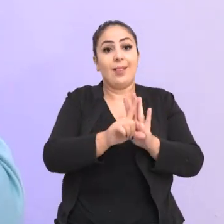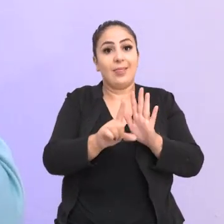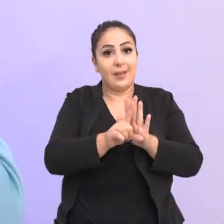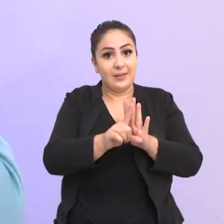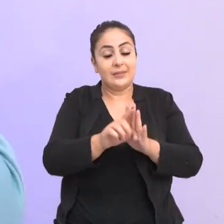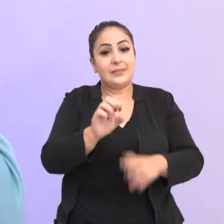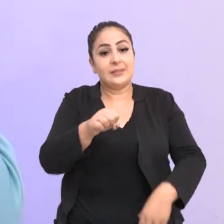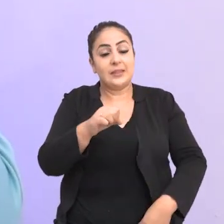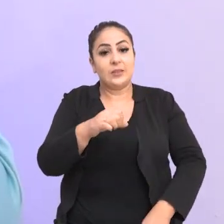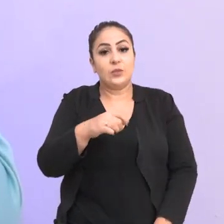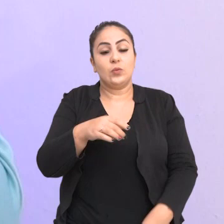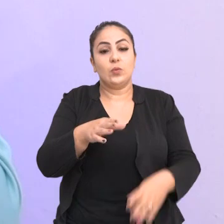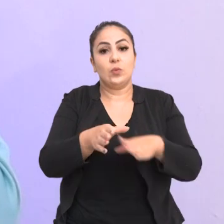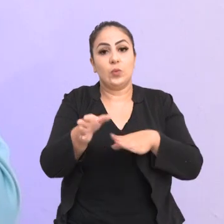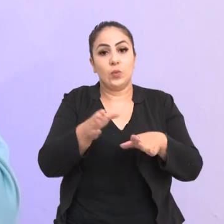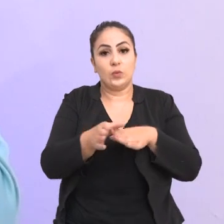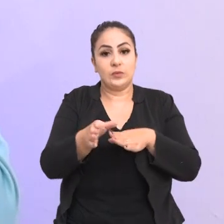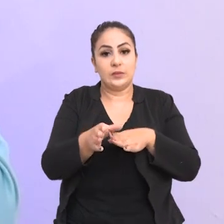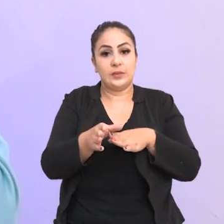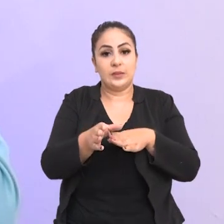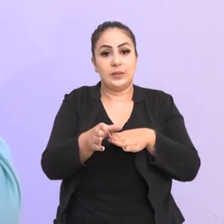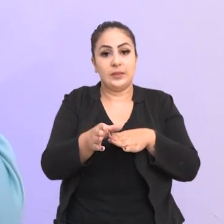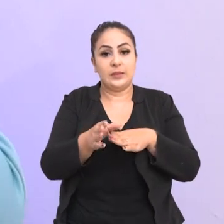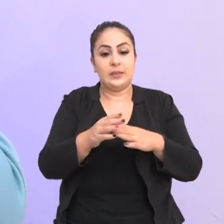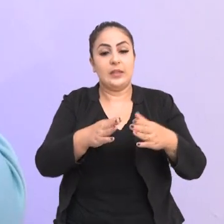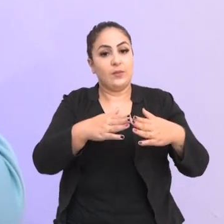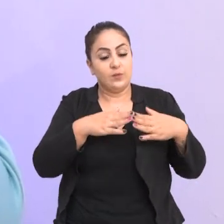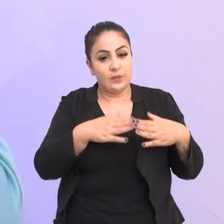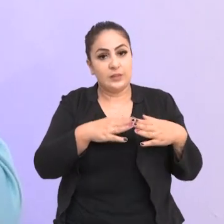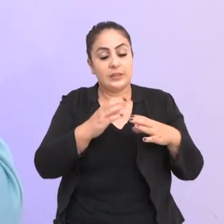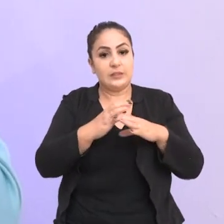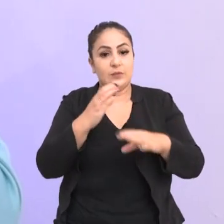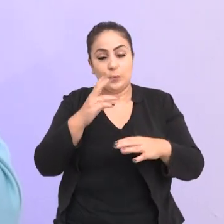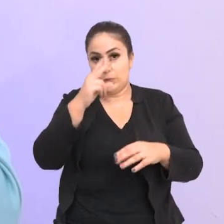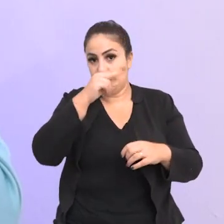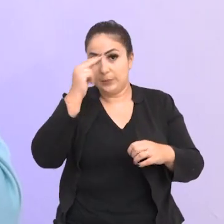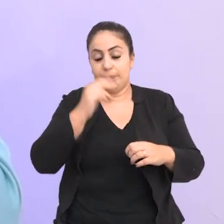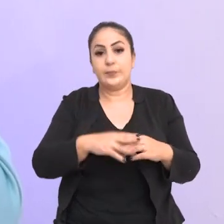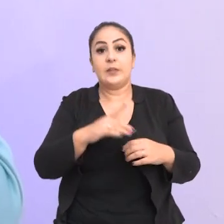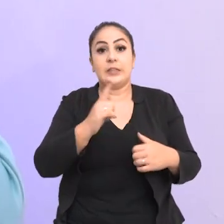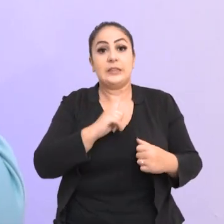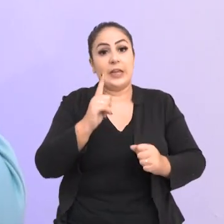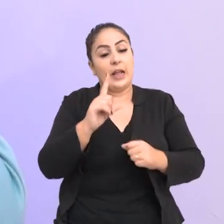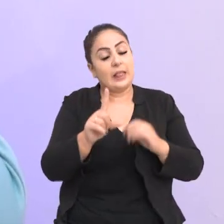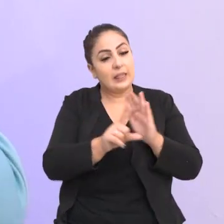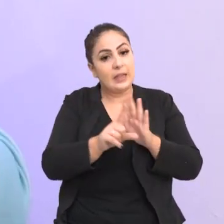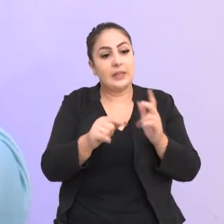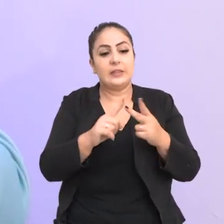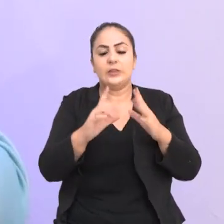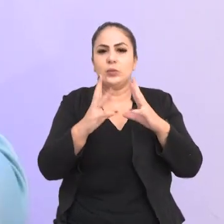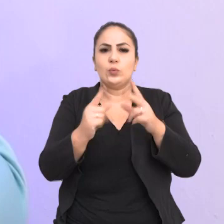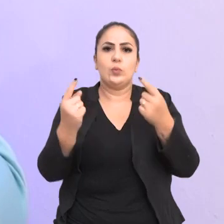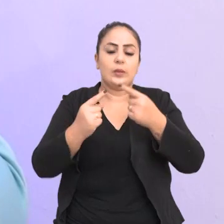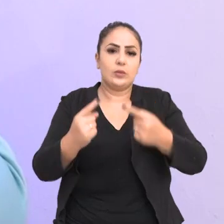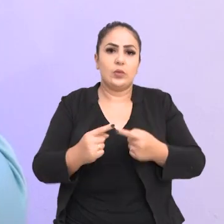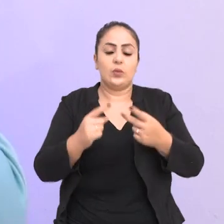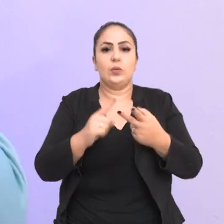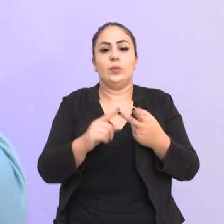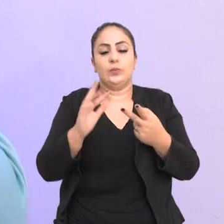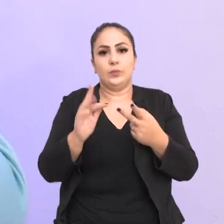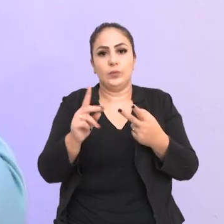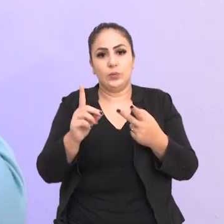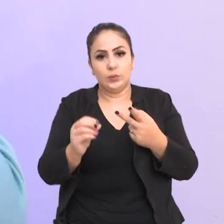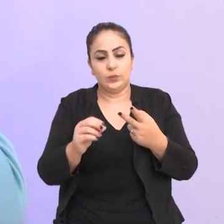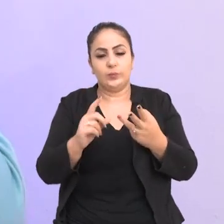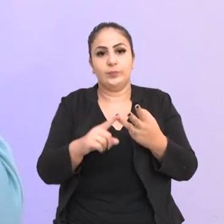uma lei do Conselho de Defesa Civil Municipal. E existe a lei, existe toda uma estrutura,